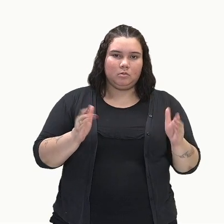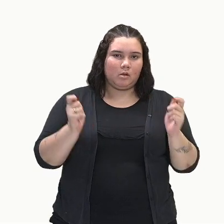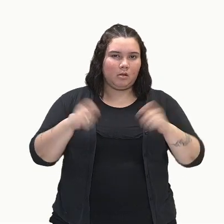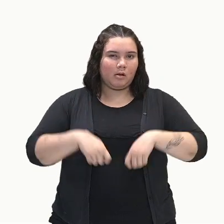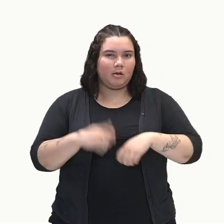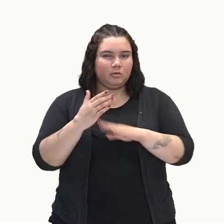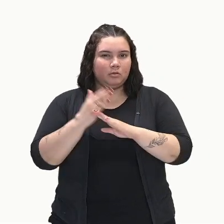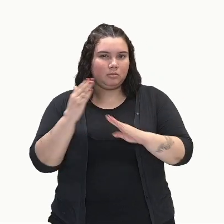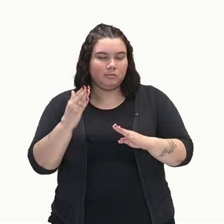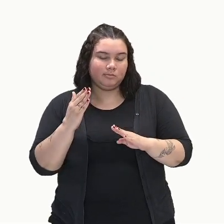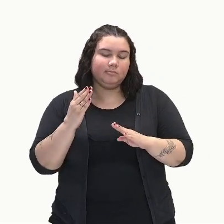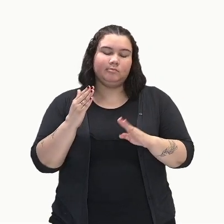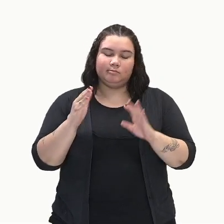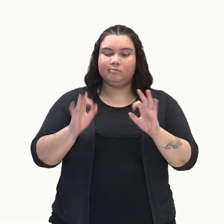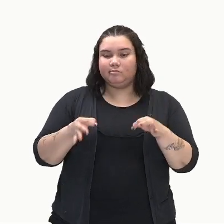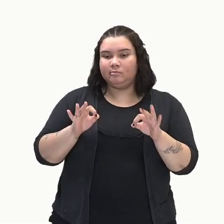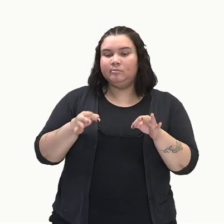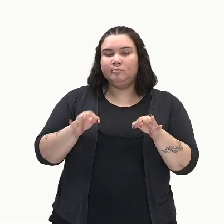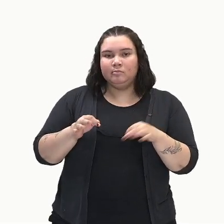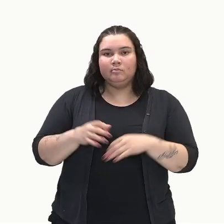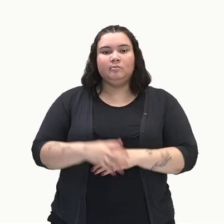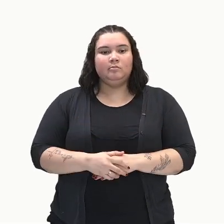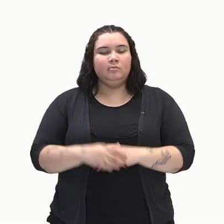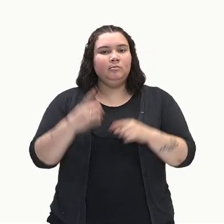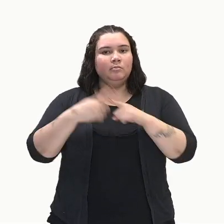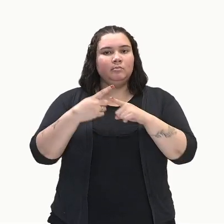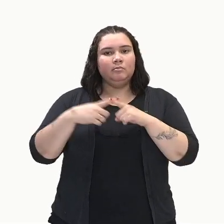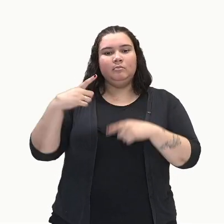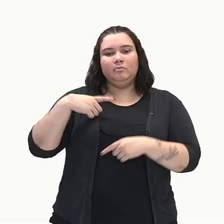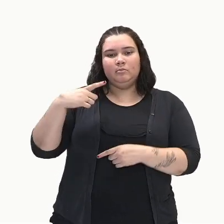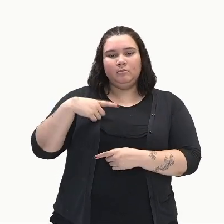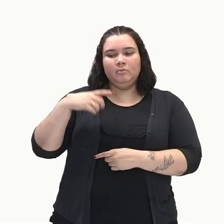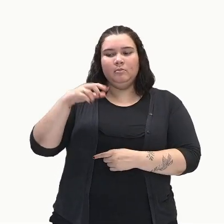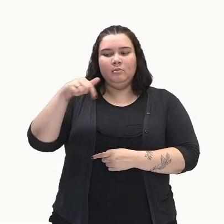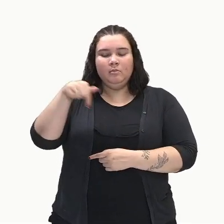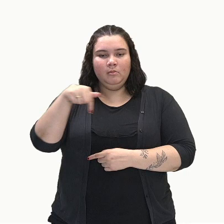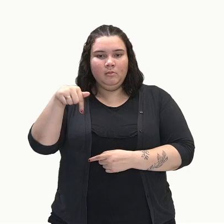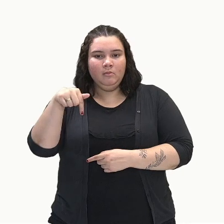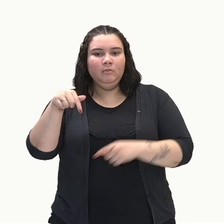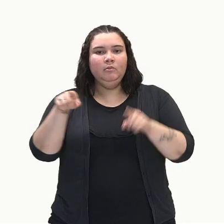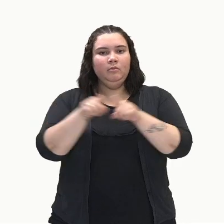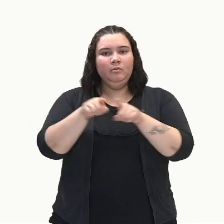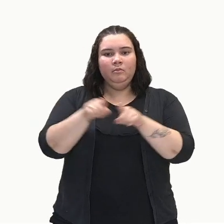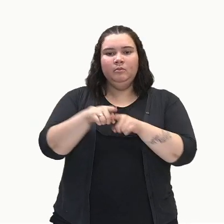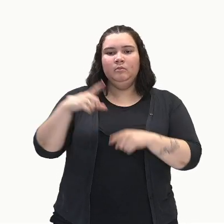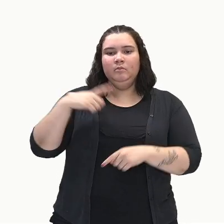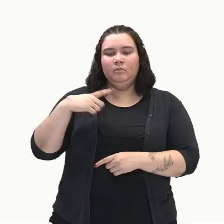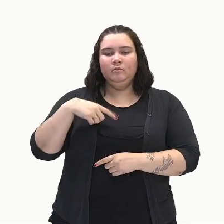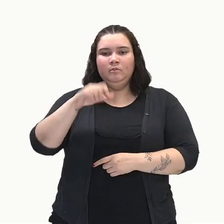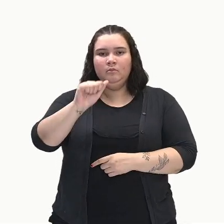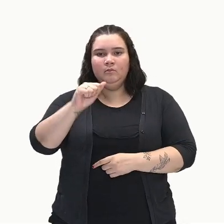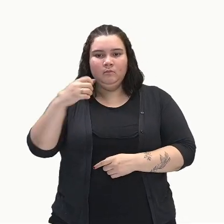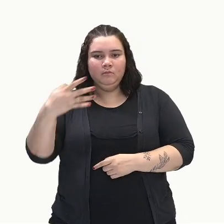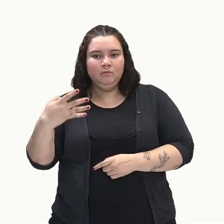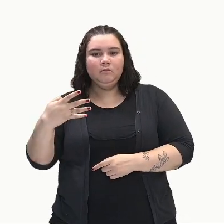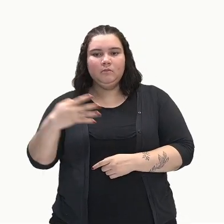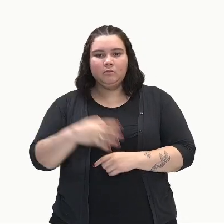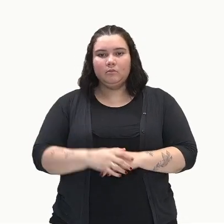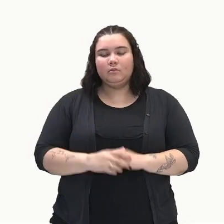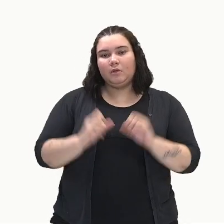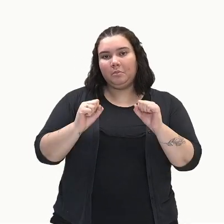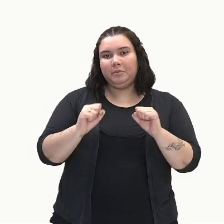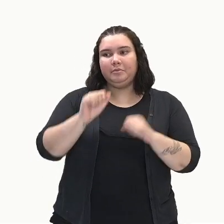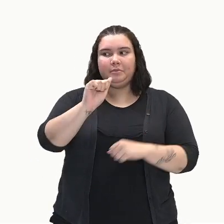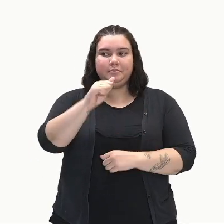encontrar? Com certeza. Porque nós temos a razão e temos o A4, né? Poderia ser o